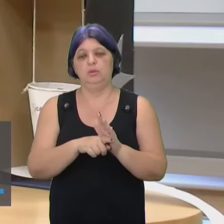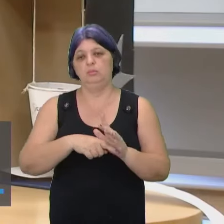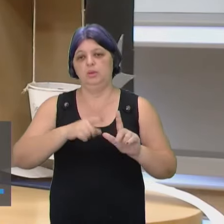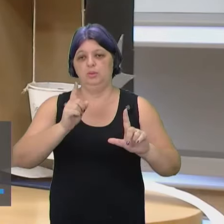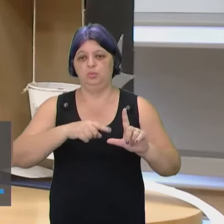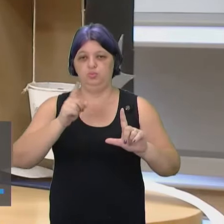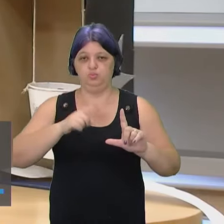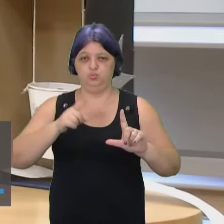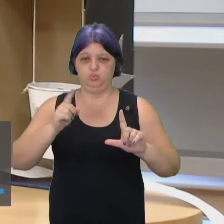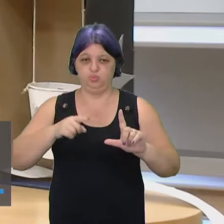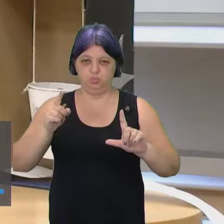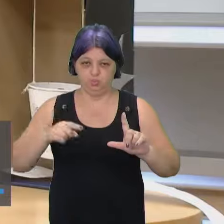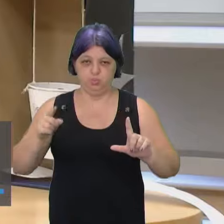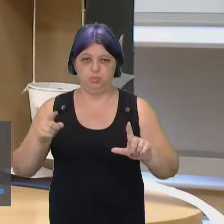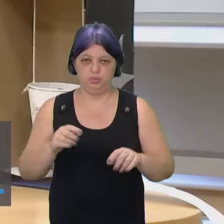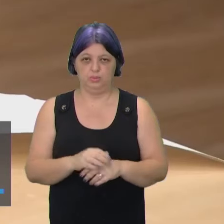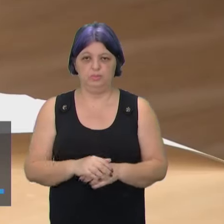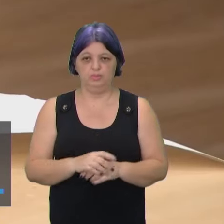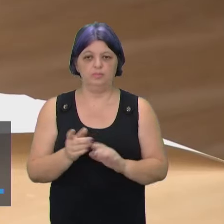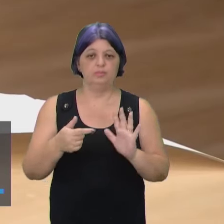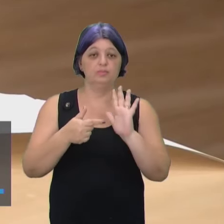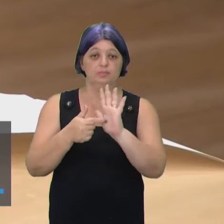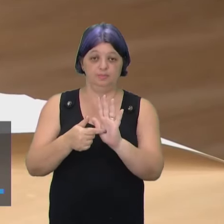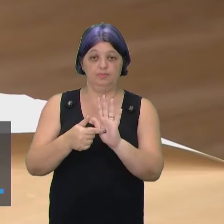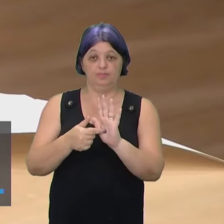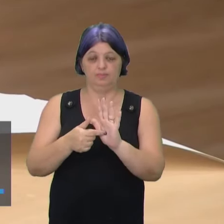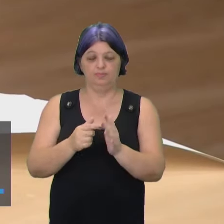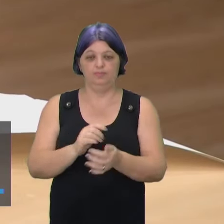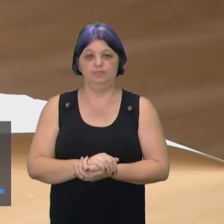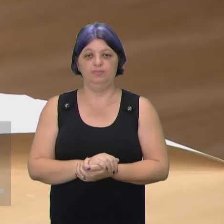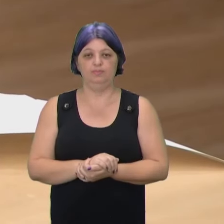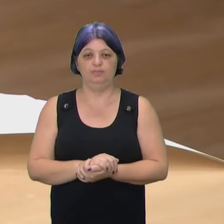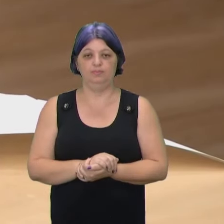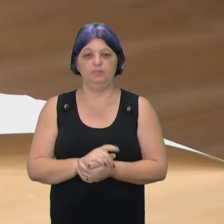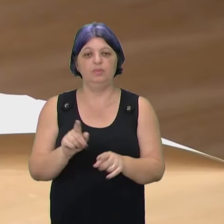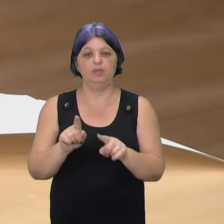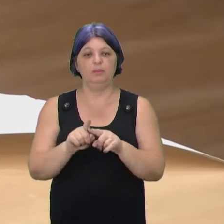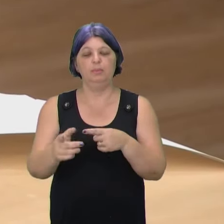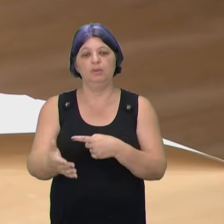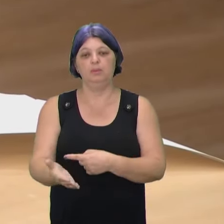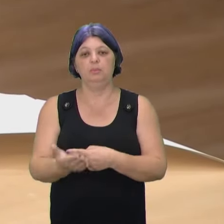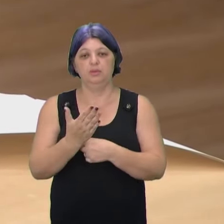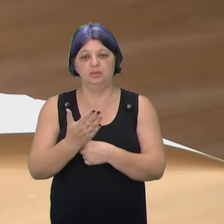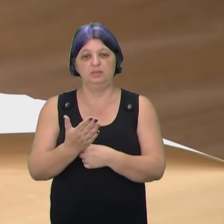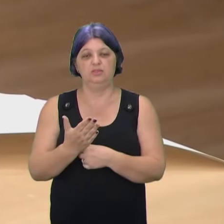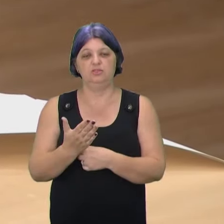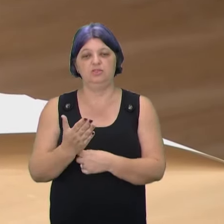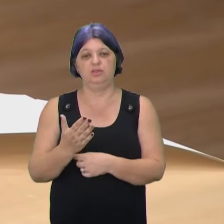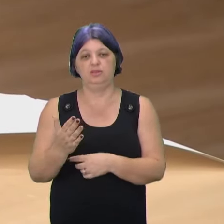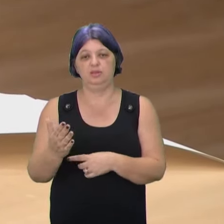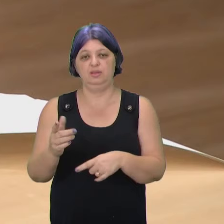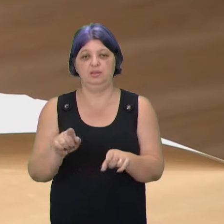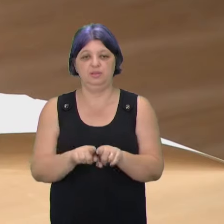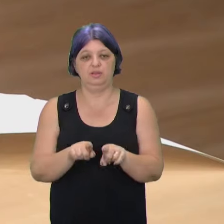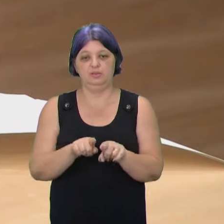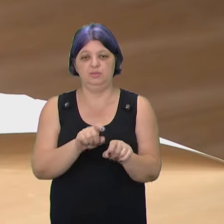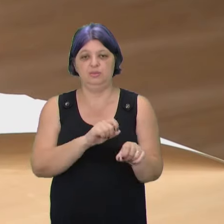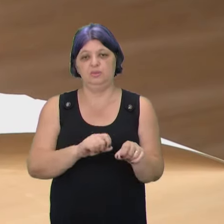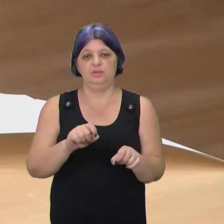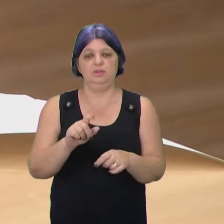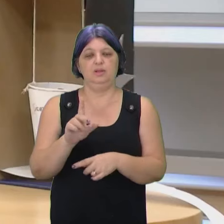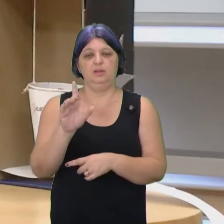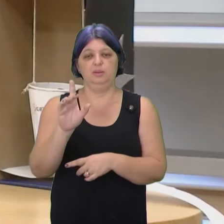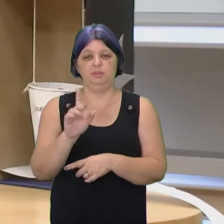está aqui o nosso sismógrafo, o nosso diretor está mostrando para vocês aí, e eu vou pedir a ajuda aqui da nossa produtora para a gente refazer esse experimento,